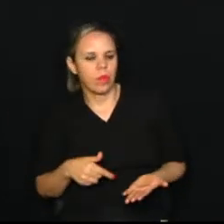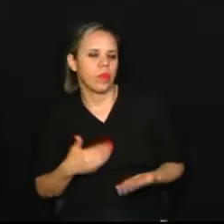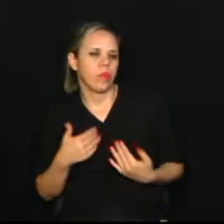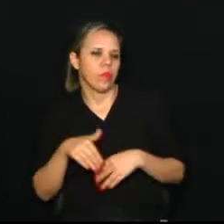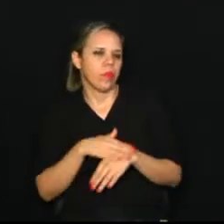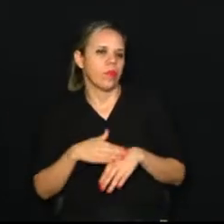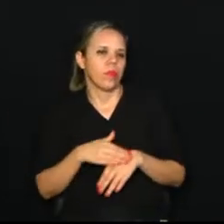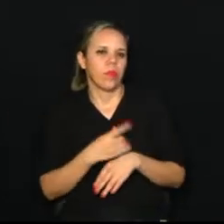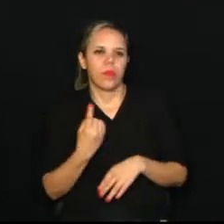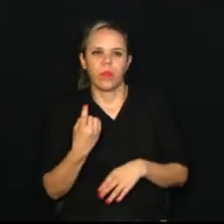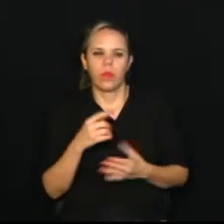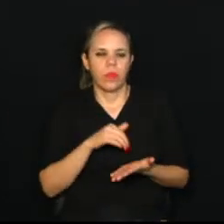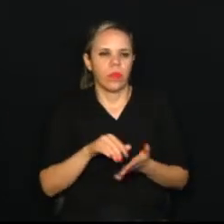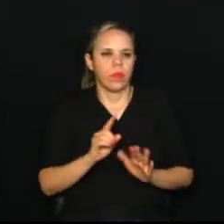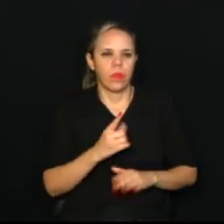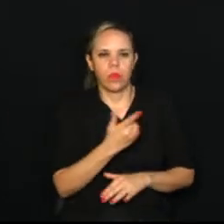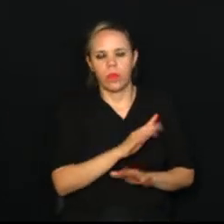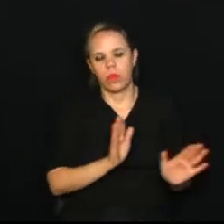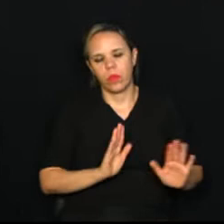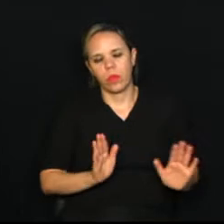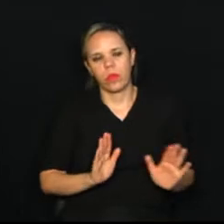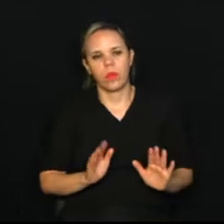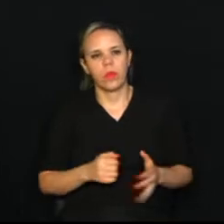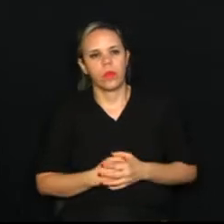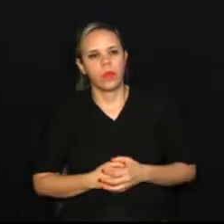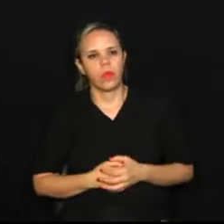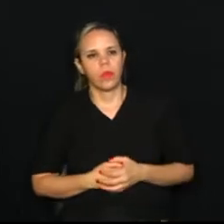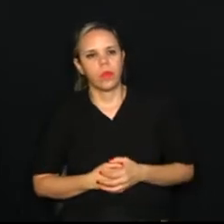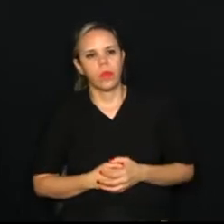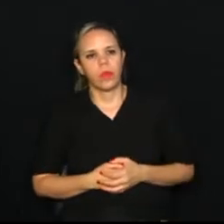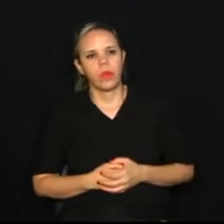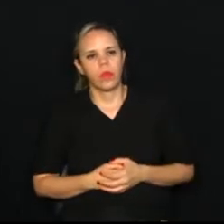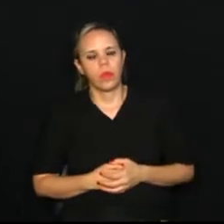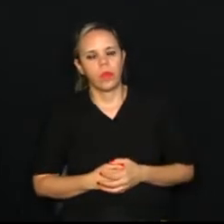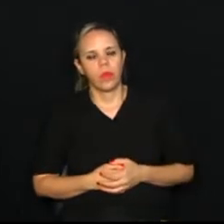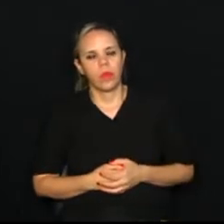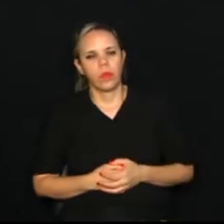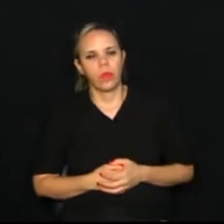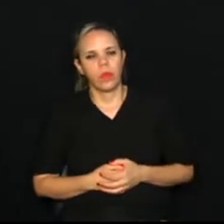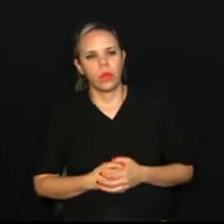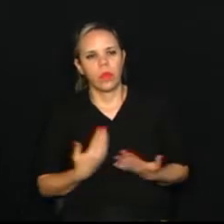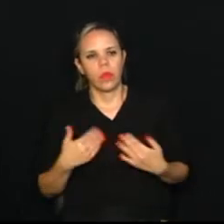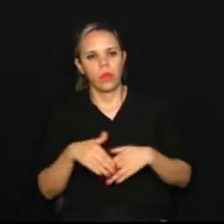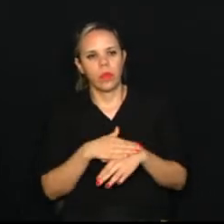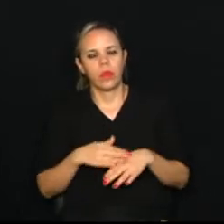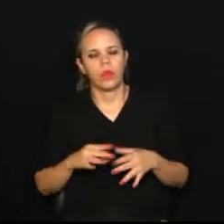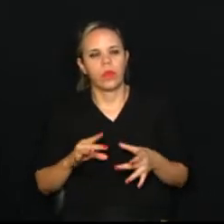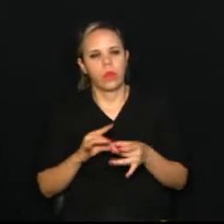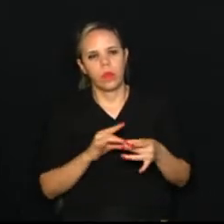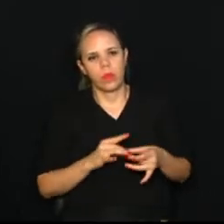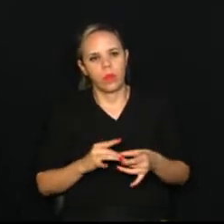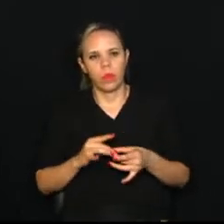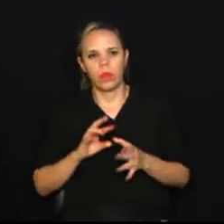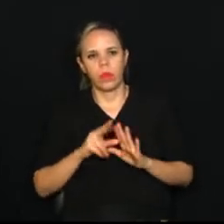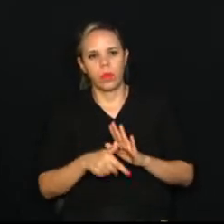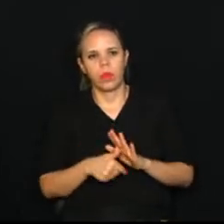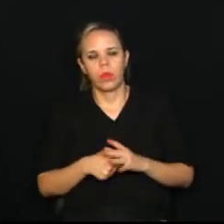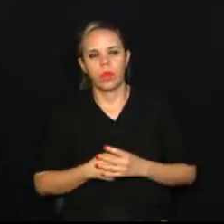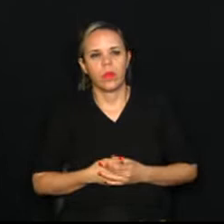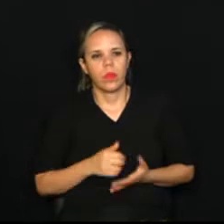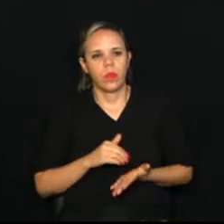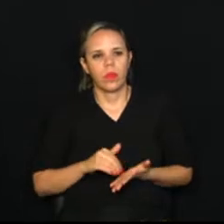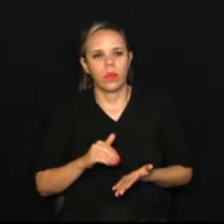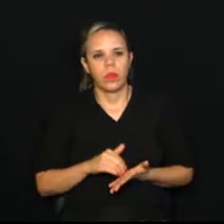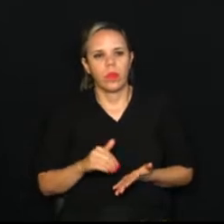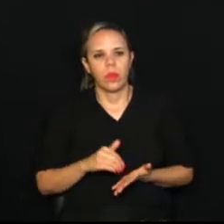com uma secretaria ou outra, vai estar uma conversa integrada com as várias secretarias